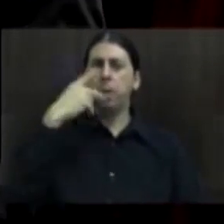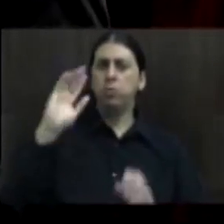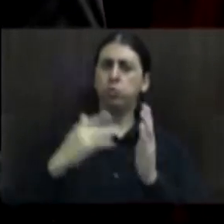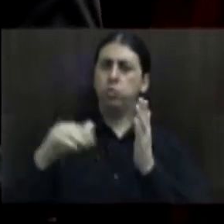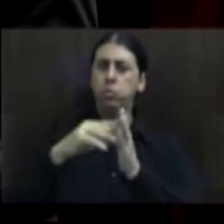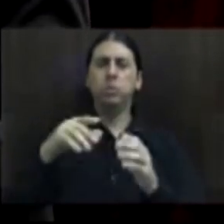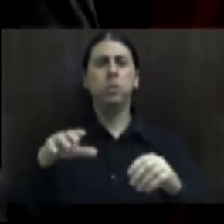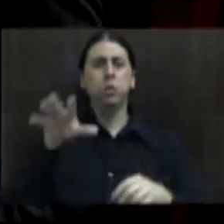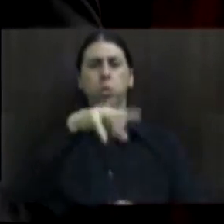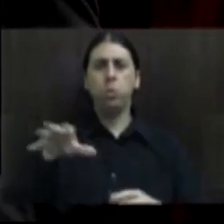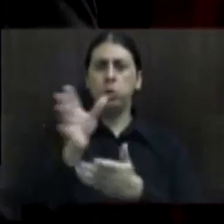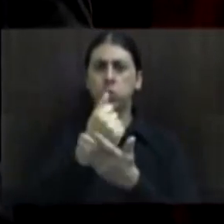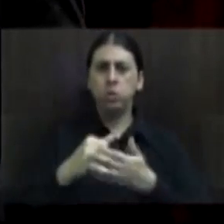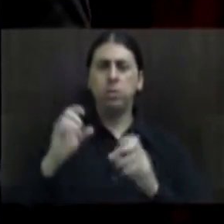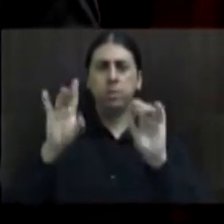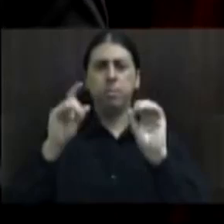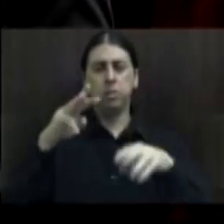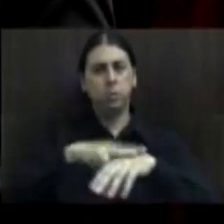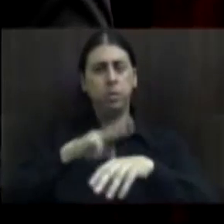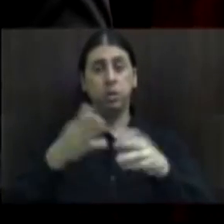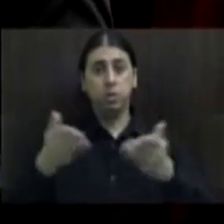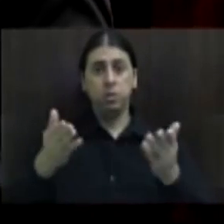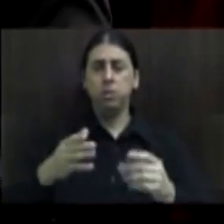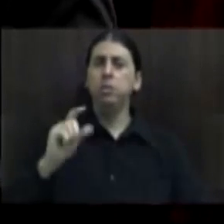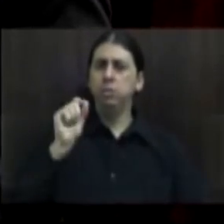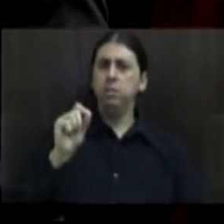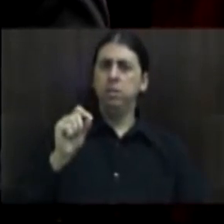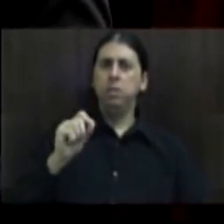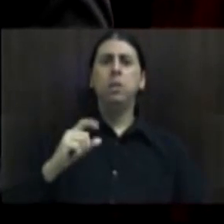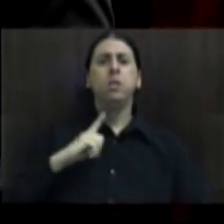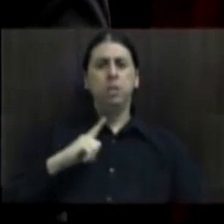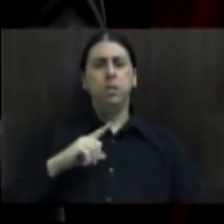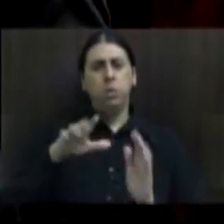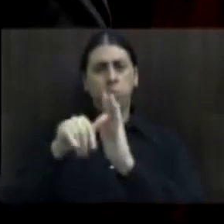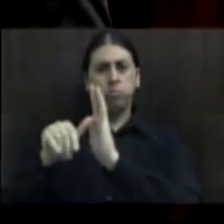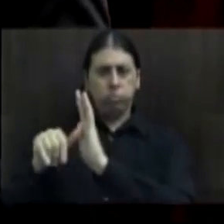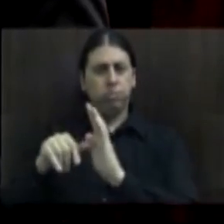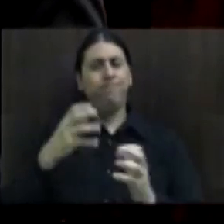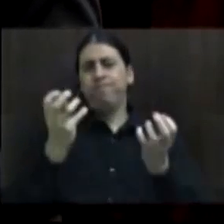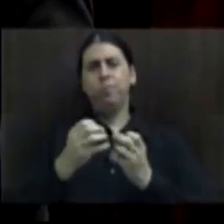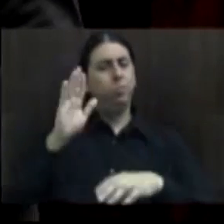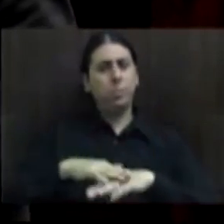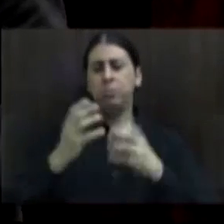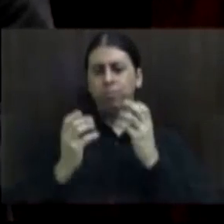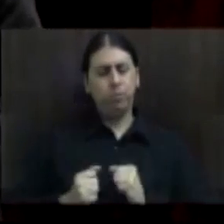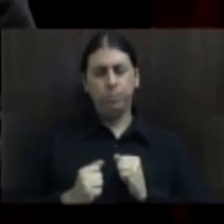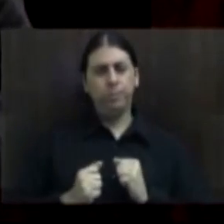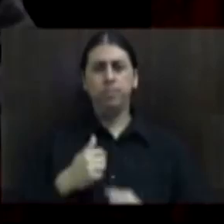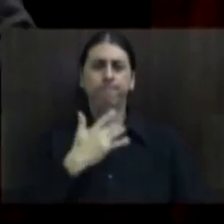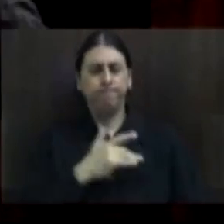inclusive especialmente neste momento da corrupção Não queremos mais eu